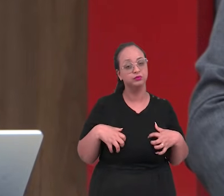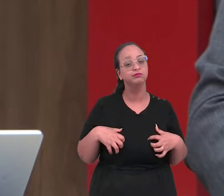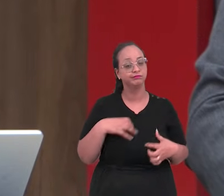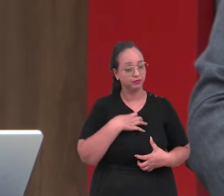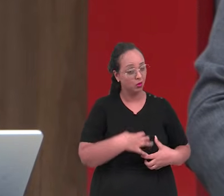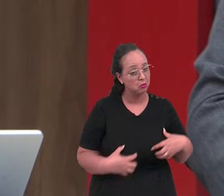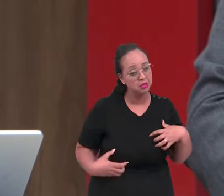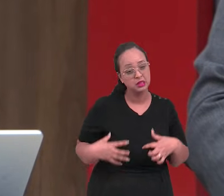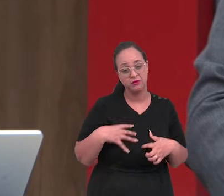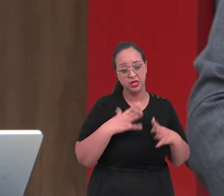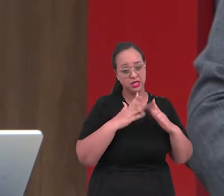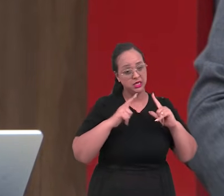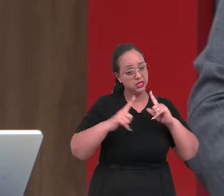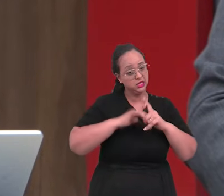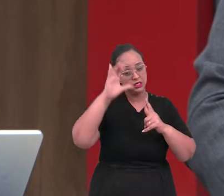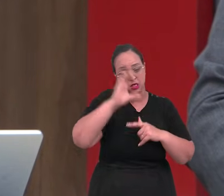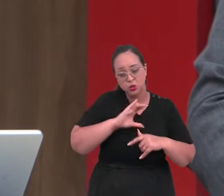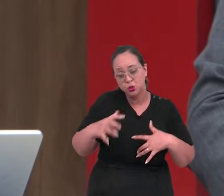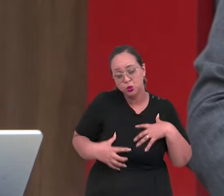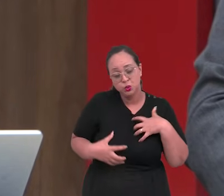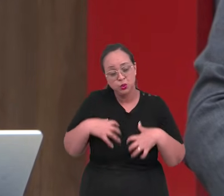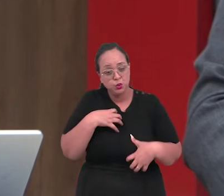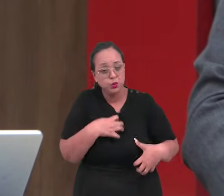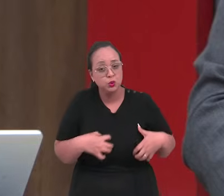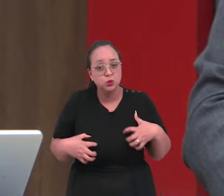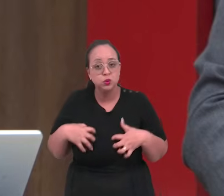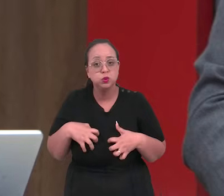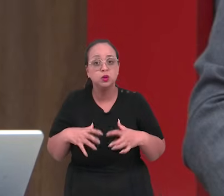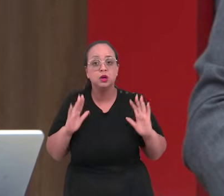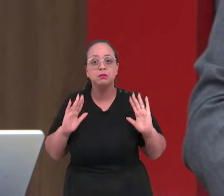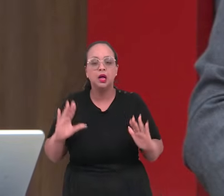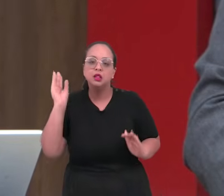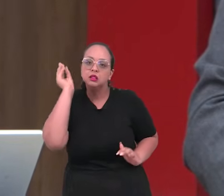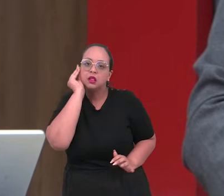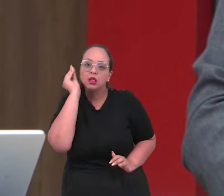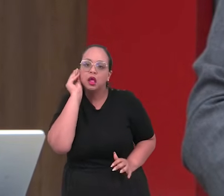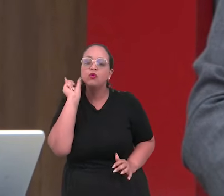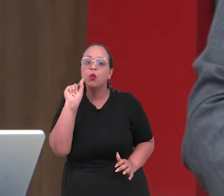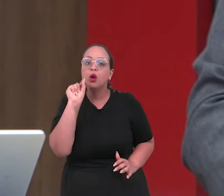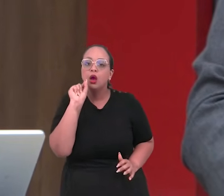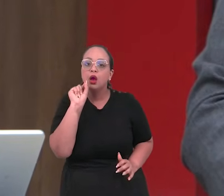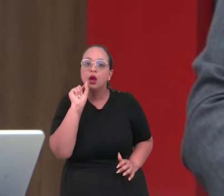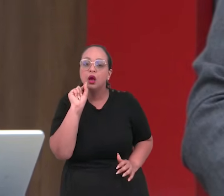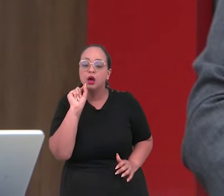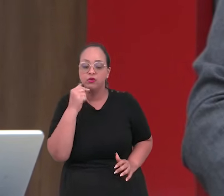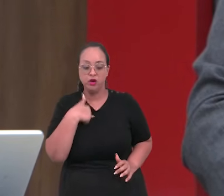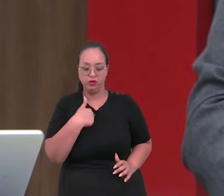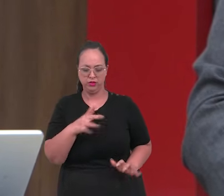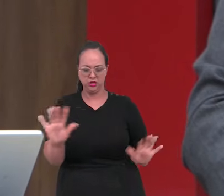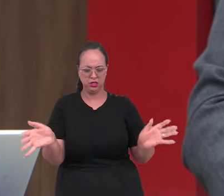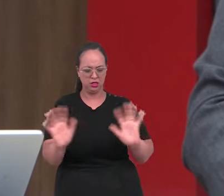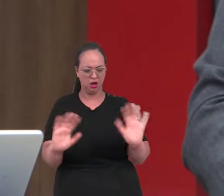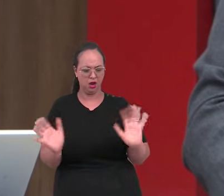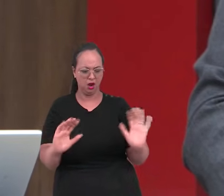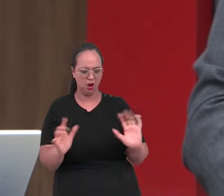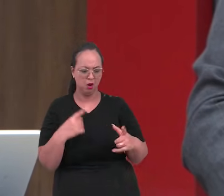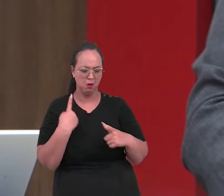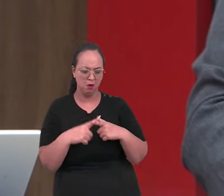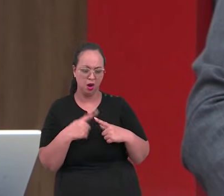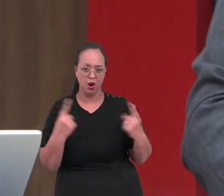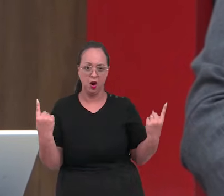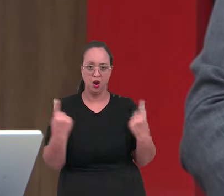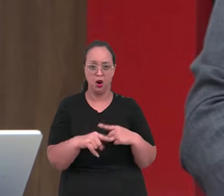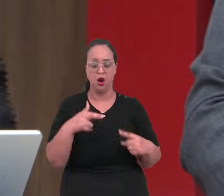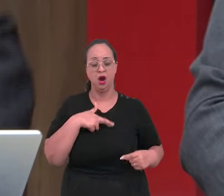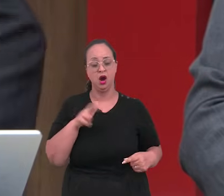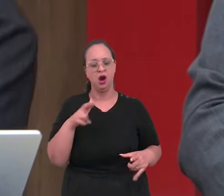igreja católica vivia incomodava. Mas eles tentaram dar uma resposta com essa contra-reforma, mas